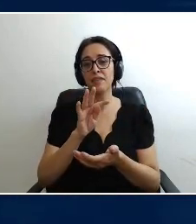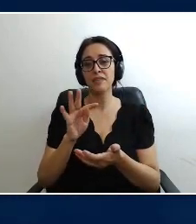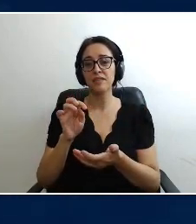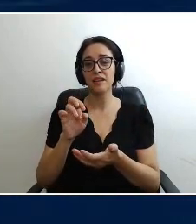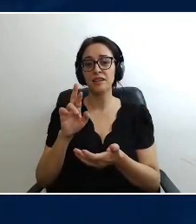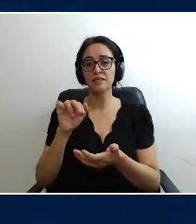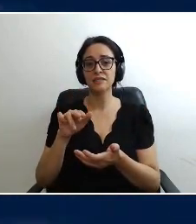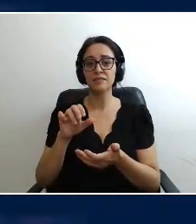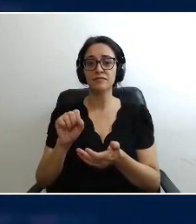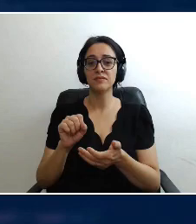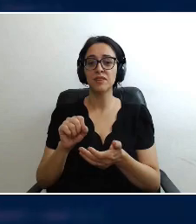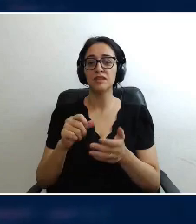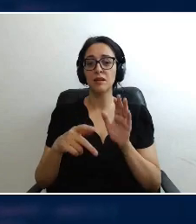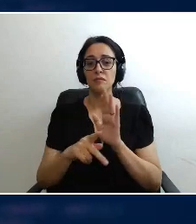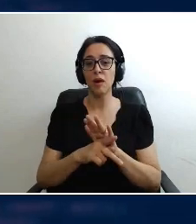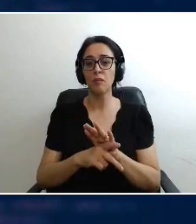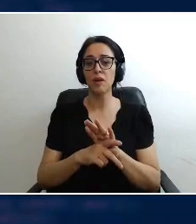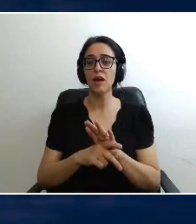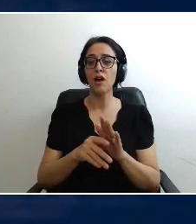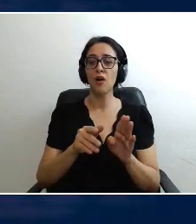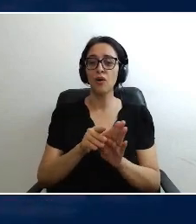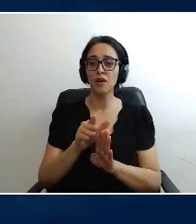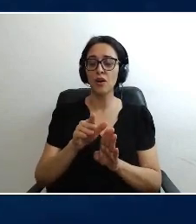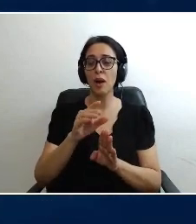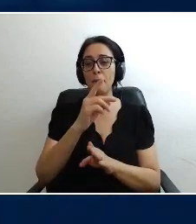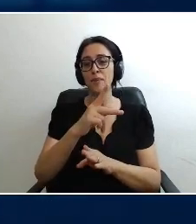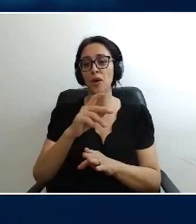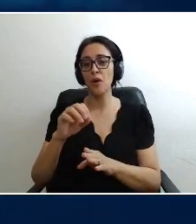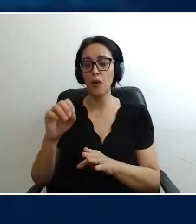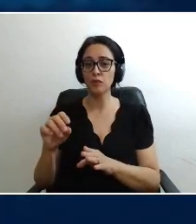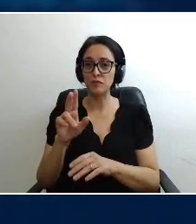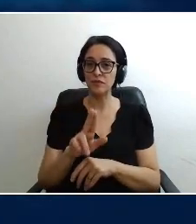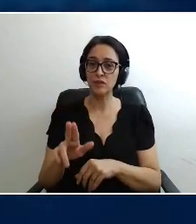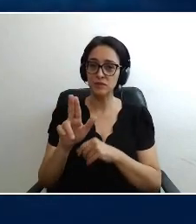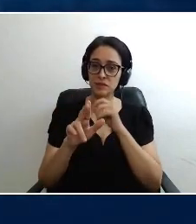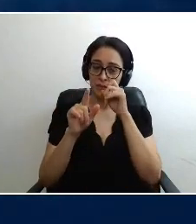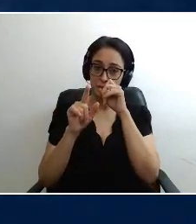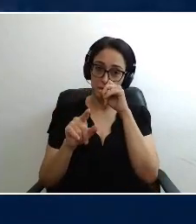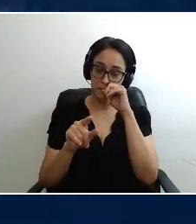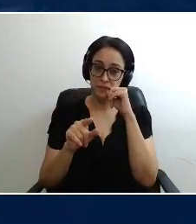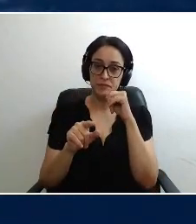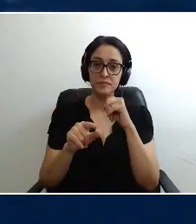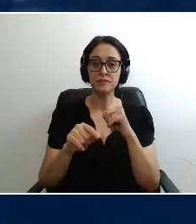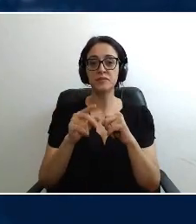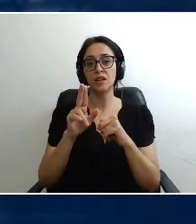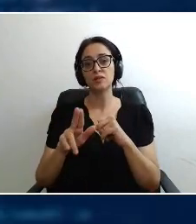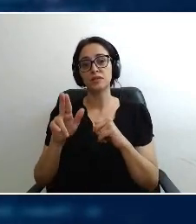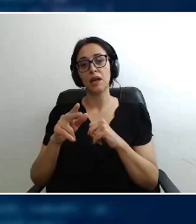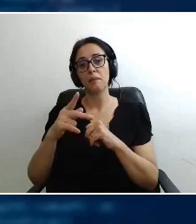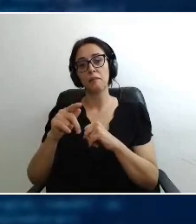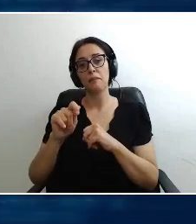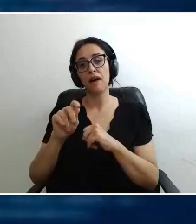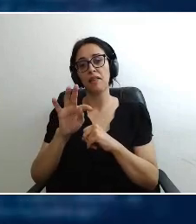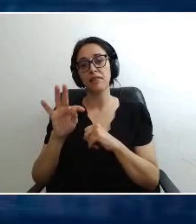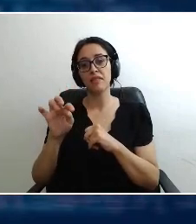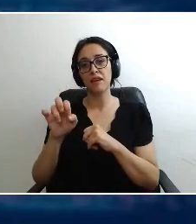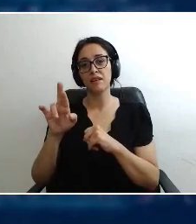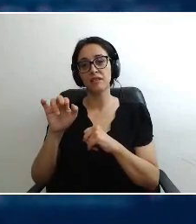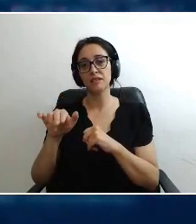e tipo, dá um bug na cabeça, assim, nessa porra, vou usar o O e tem que usar um monte de pattern junto, porque ela traz um monte de problema